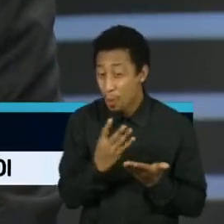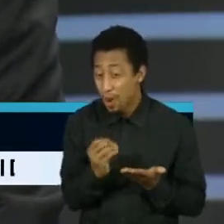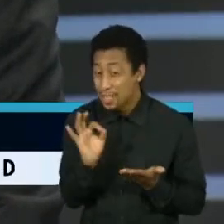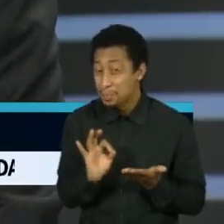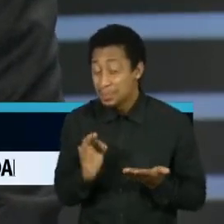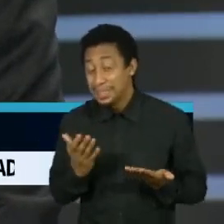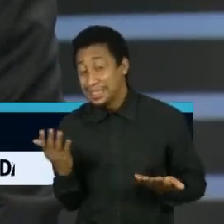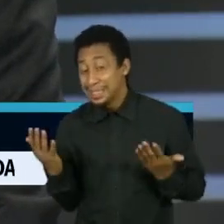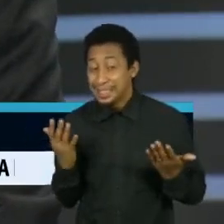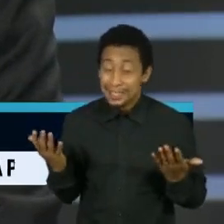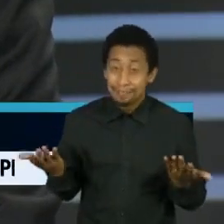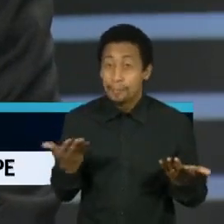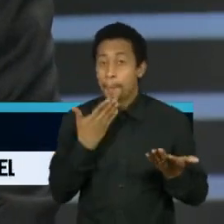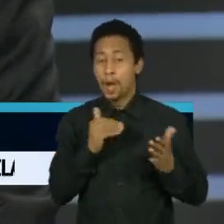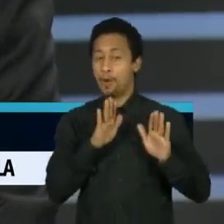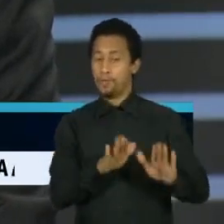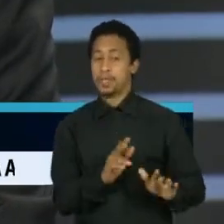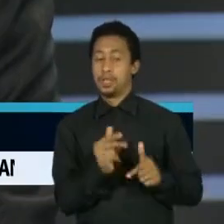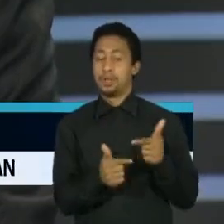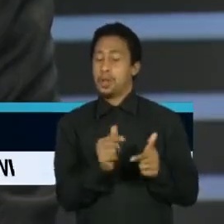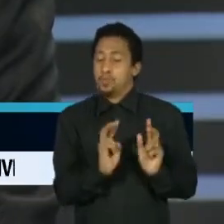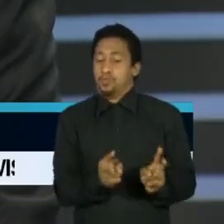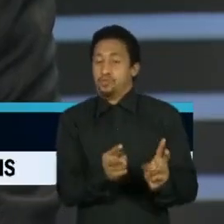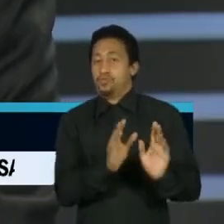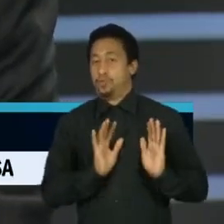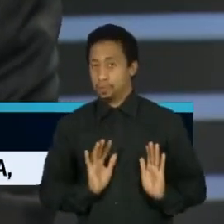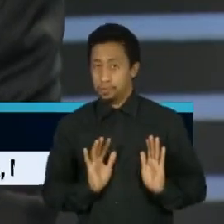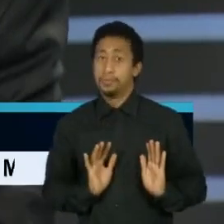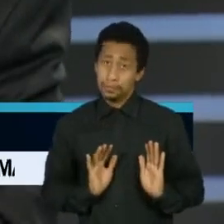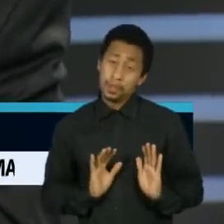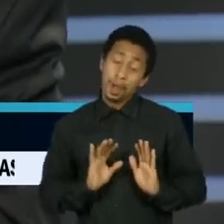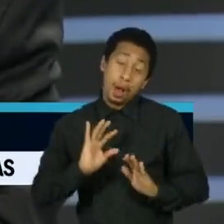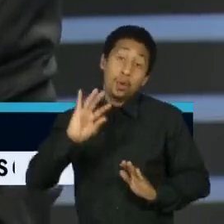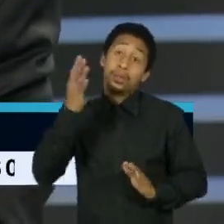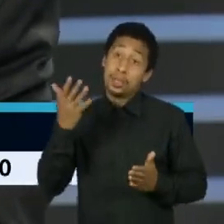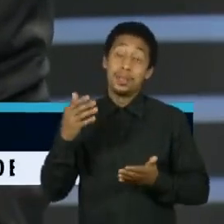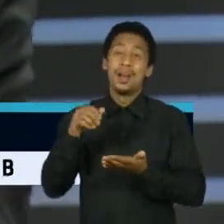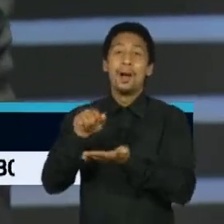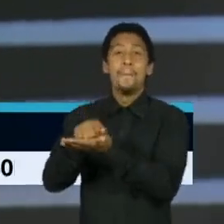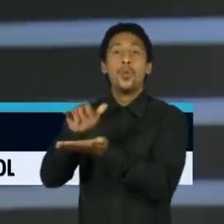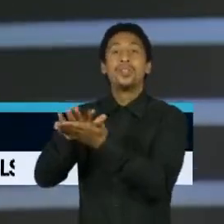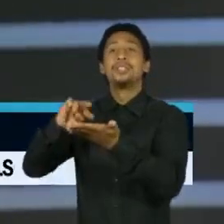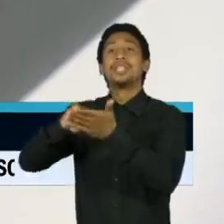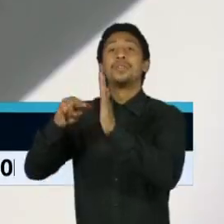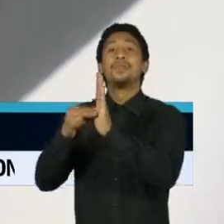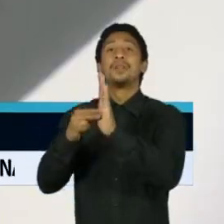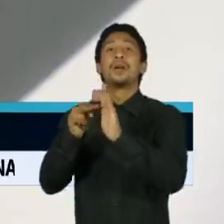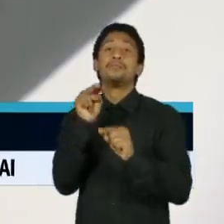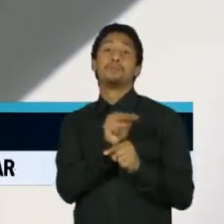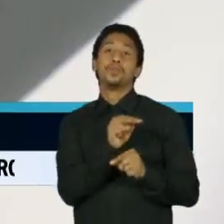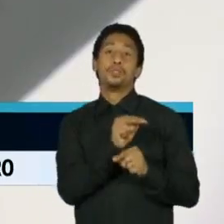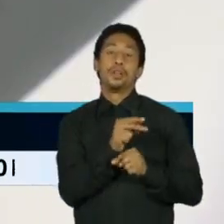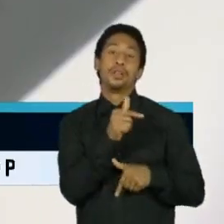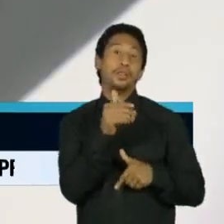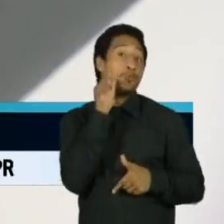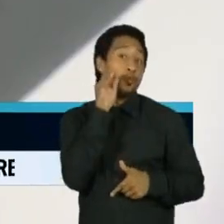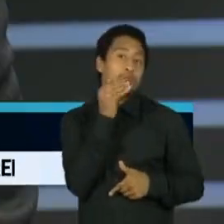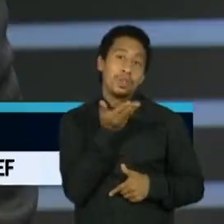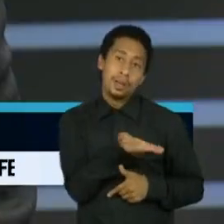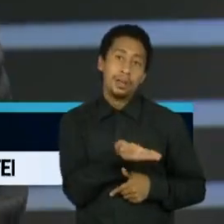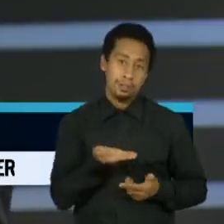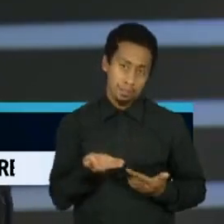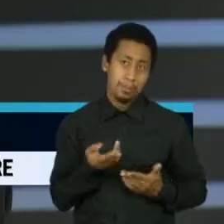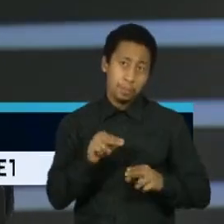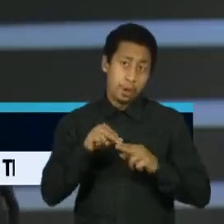a multa, ela carrega esse tipo, digamos assim, de uma proteção indireta por conta da multa. E